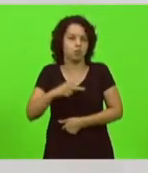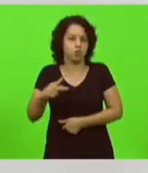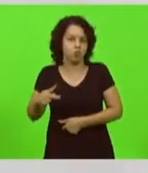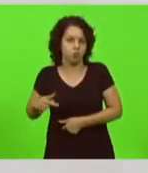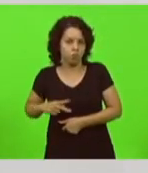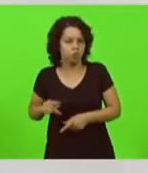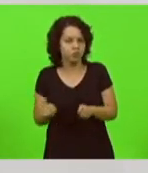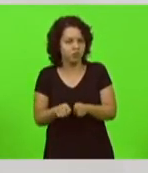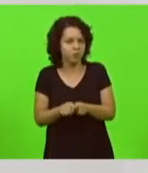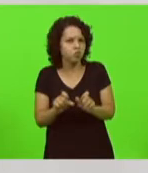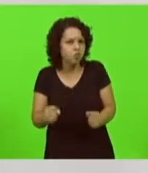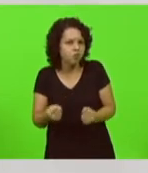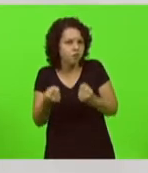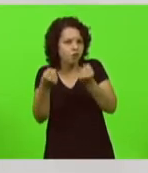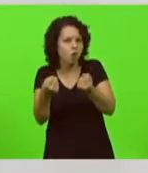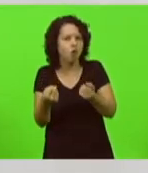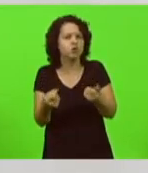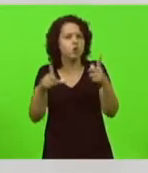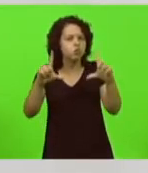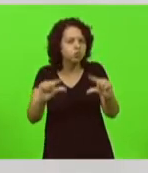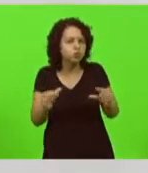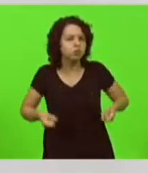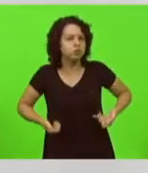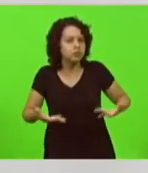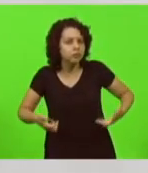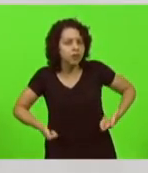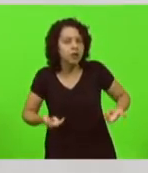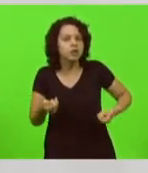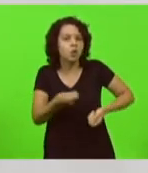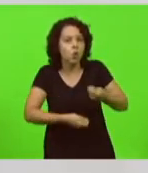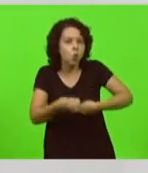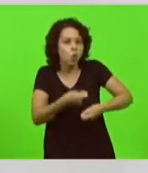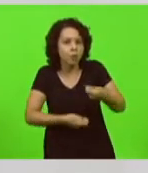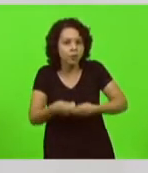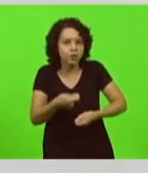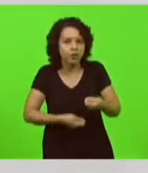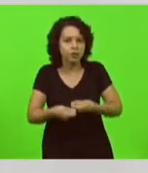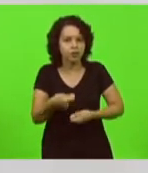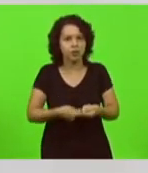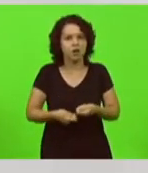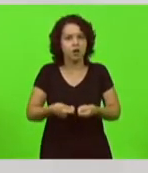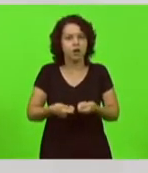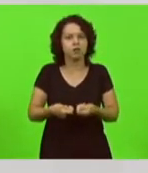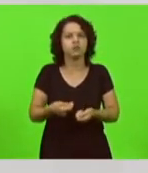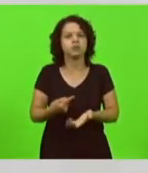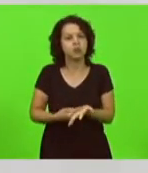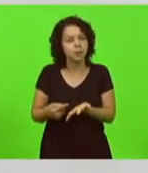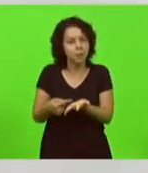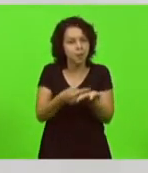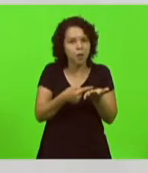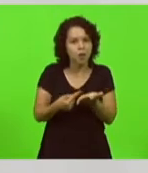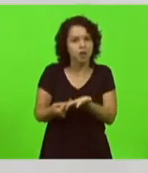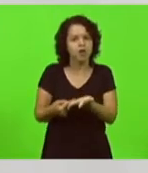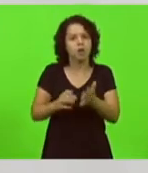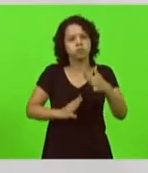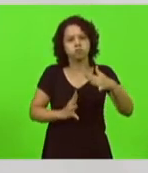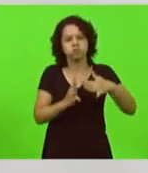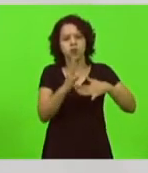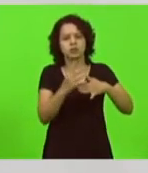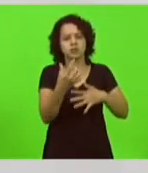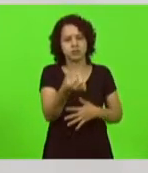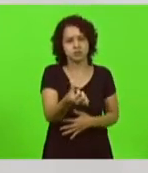esforços de redução de despesa e economia na revisão de contratos que ultrapassam os 630